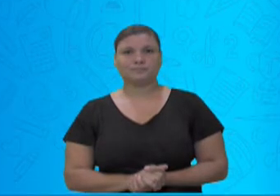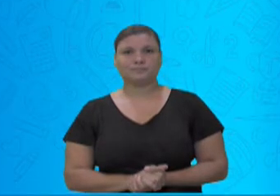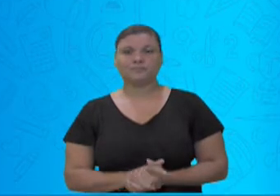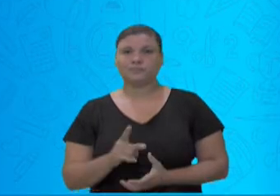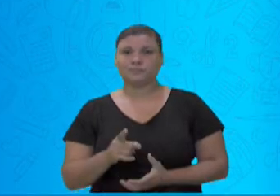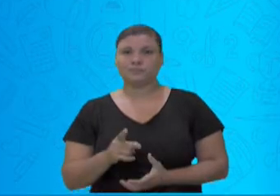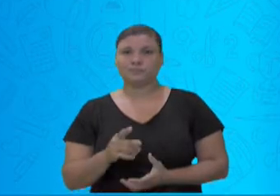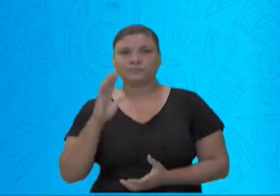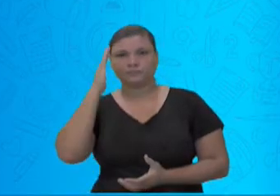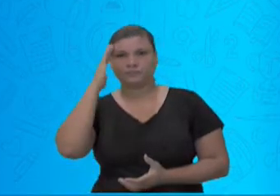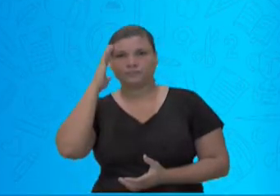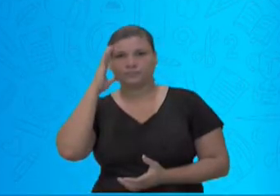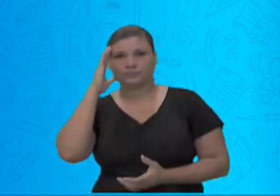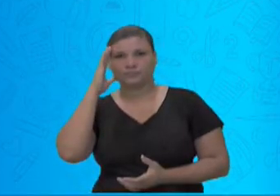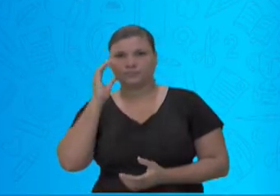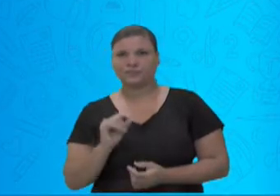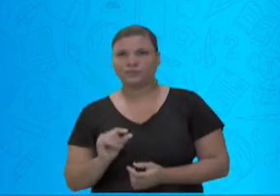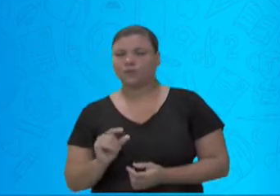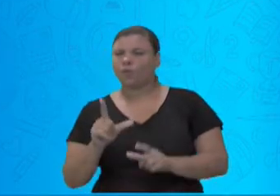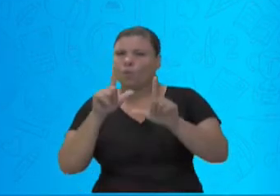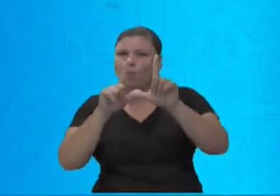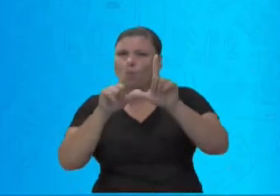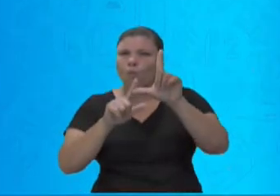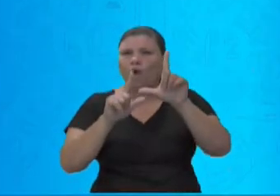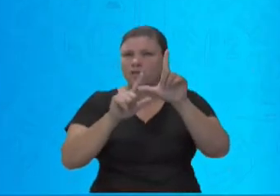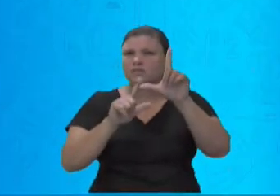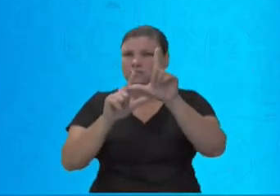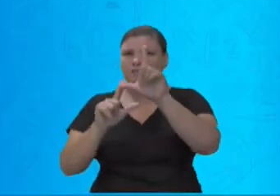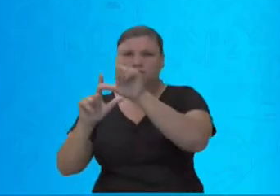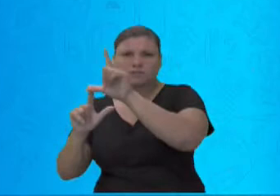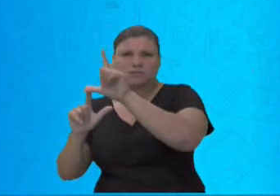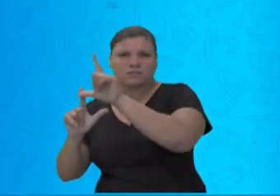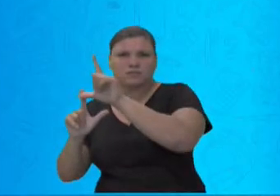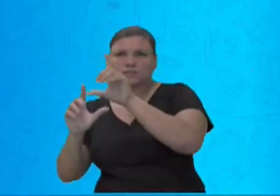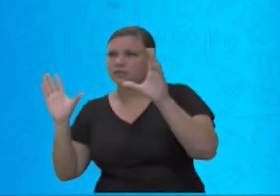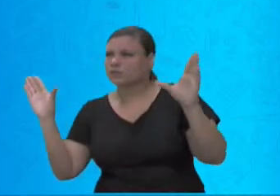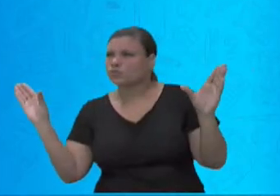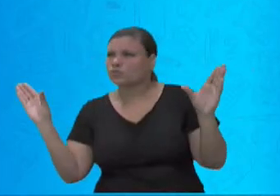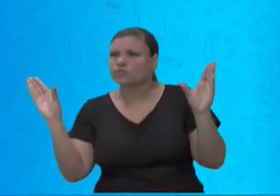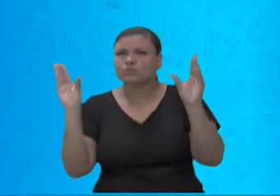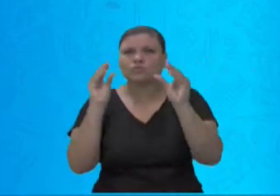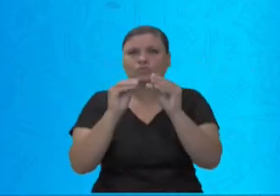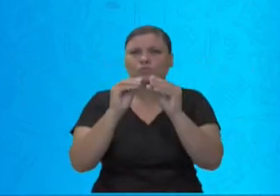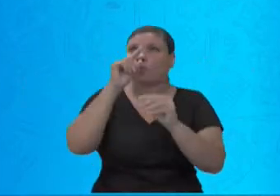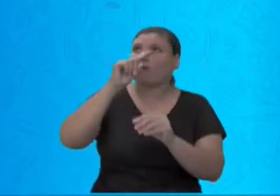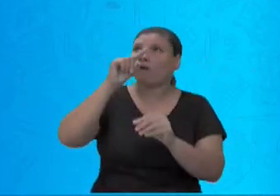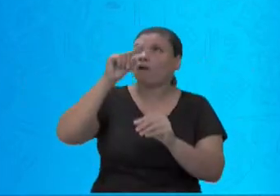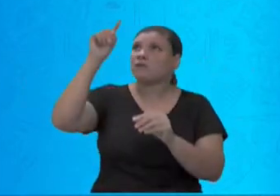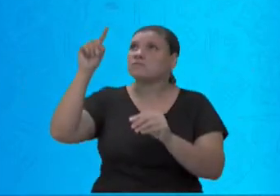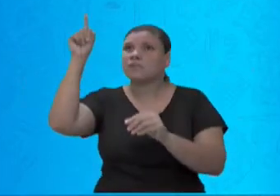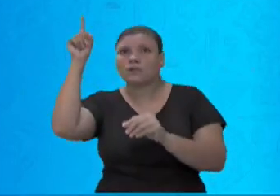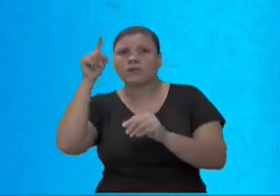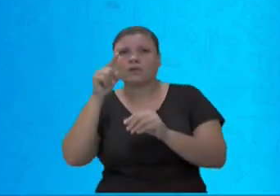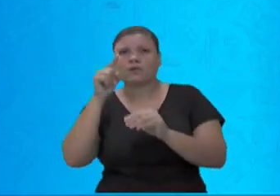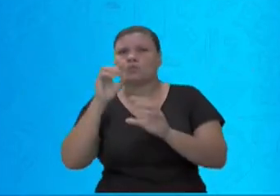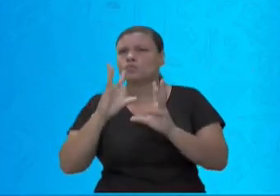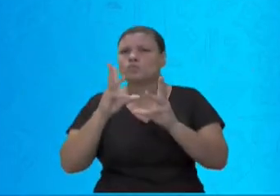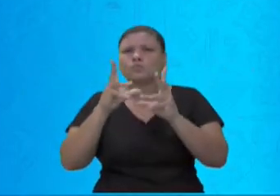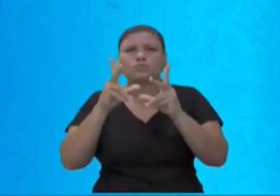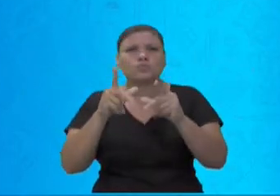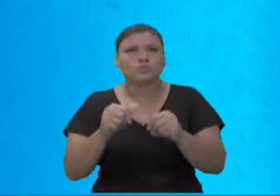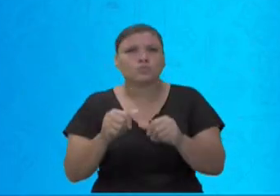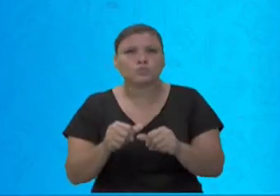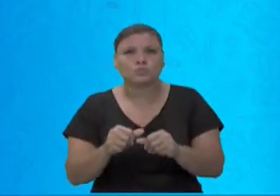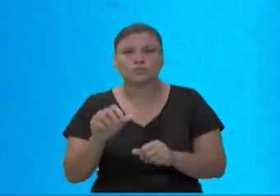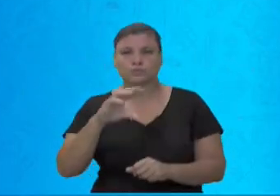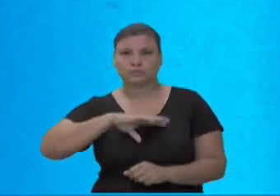o emprego de cada letra, de cada sinal, de cada acento, envolve toda a nossa